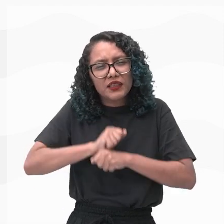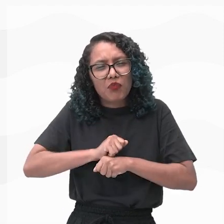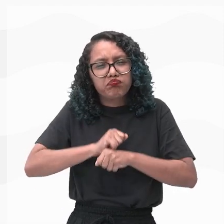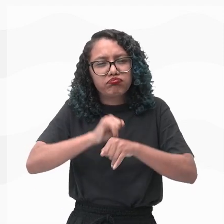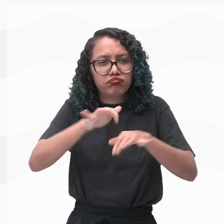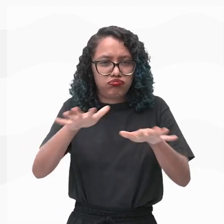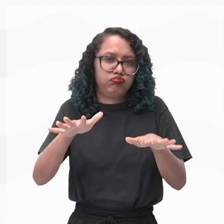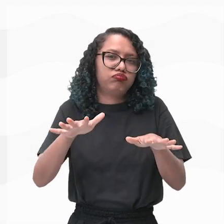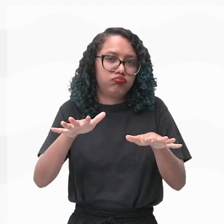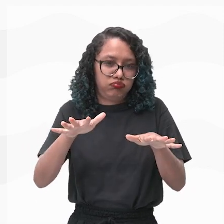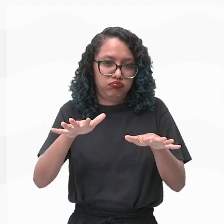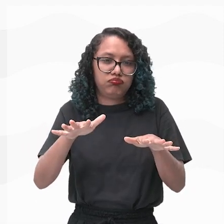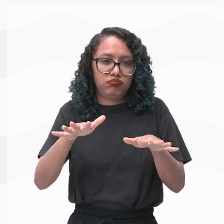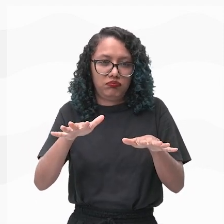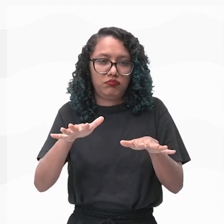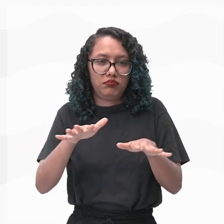doenças.